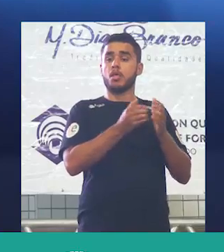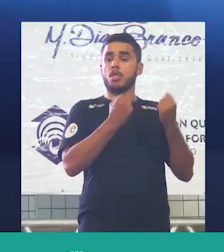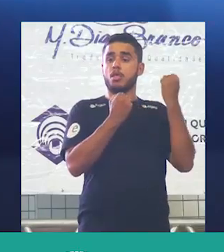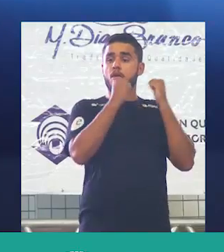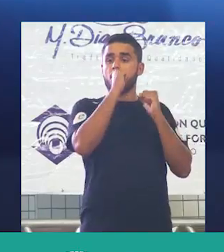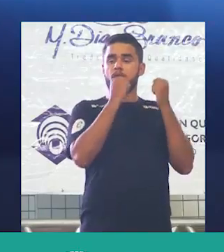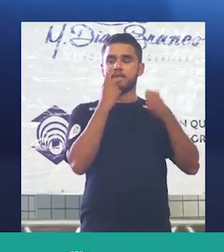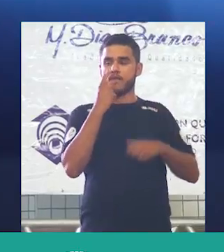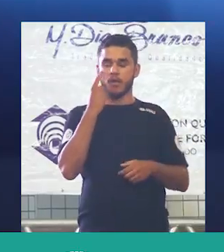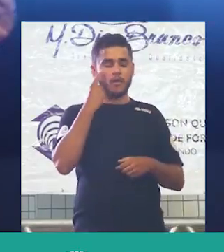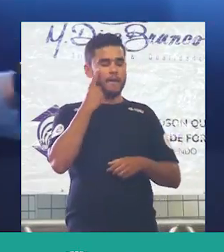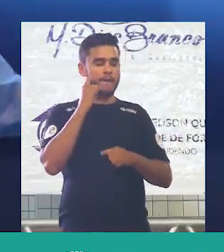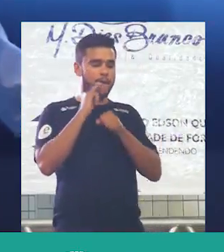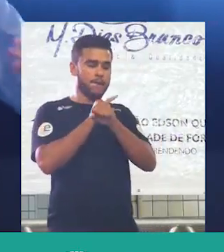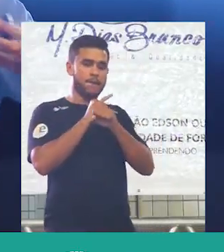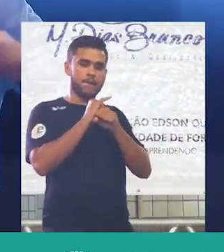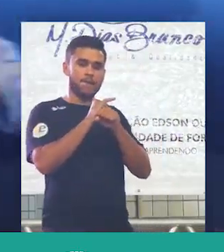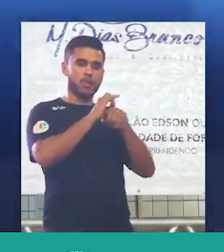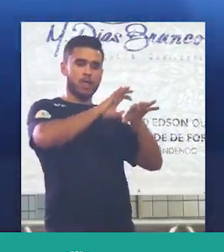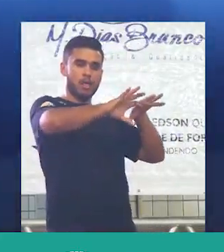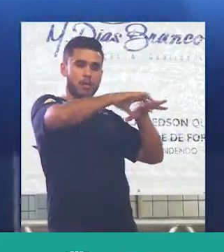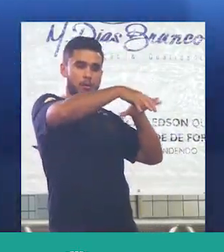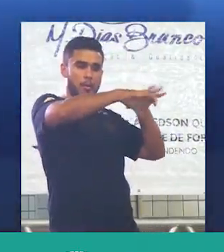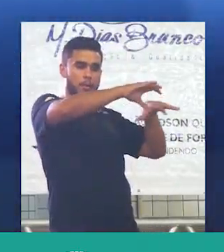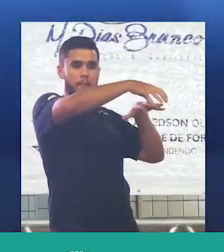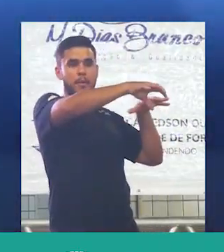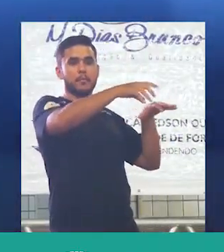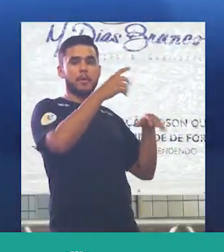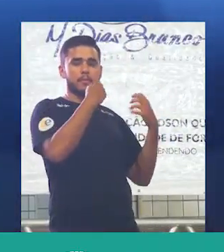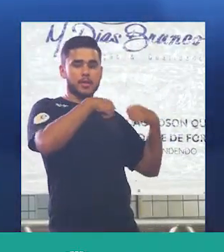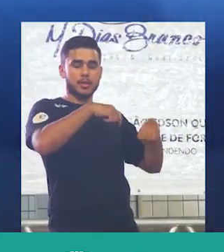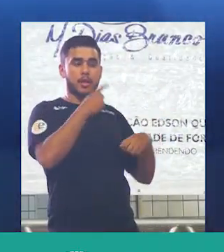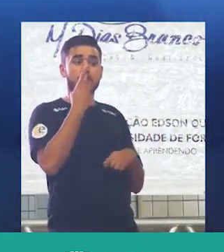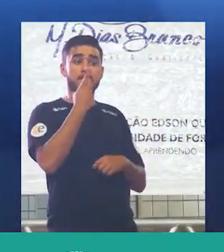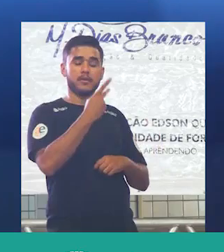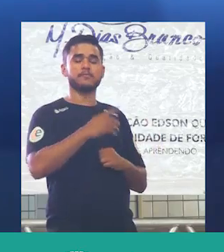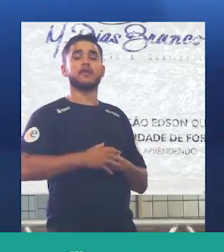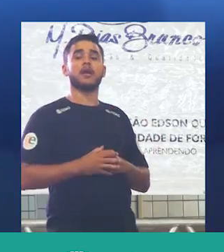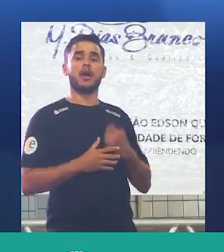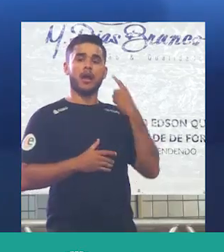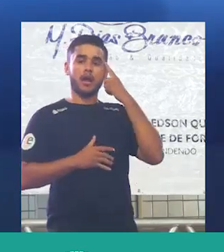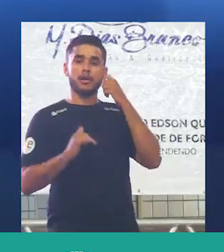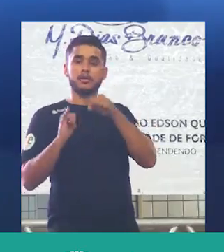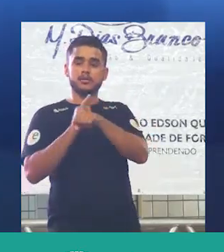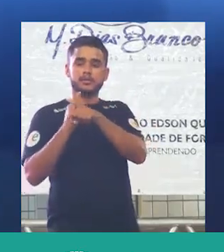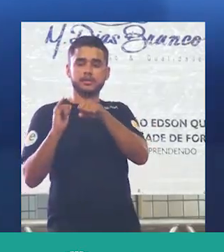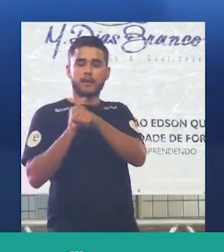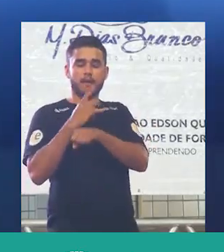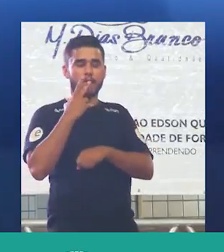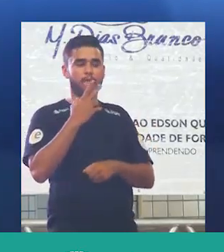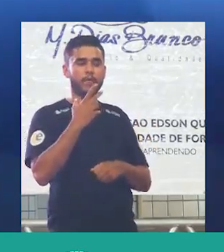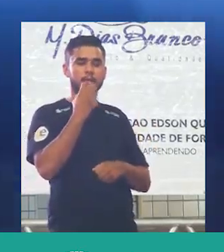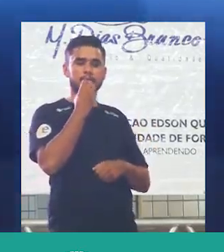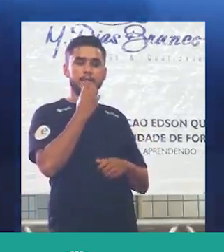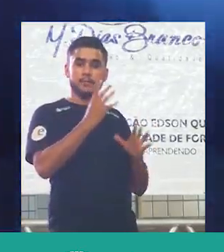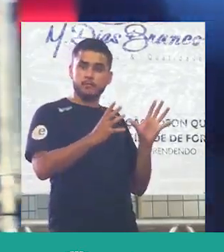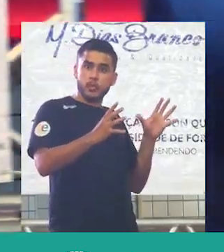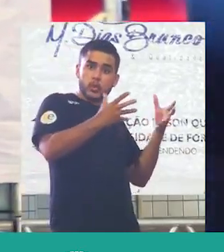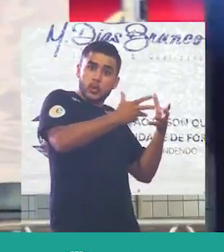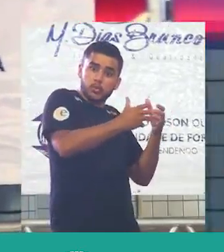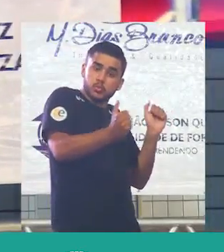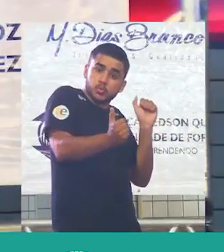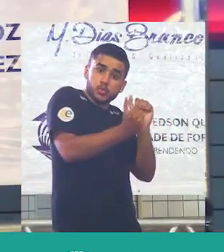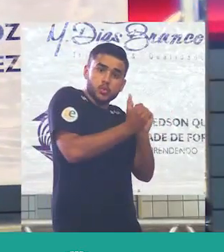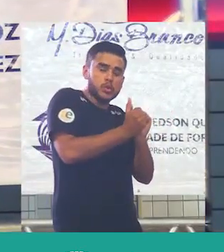Dividiu. Porque se a classe operária se unir, ela é forte. Então o que a burguesia faz? Esses